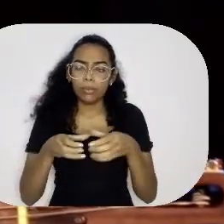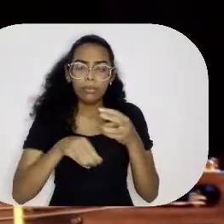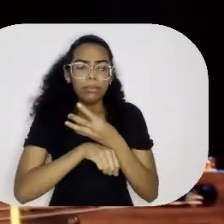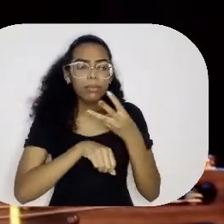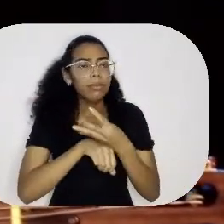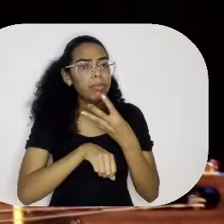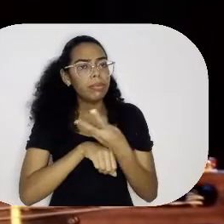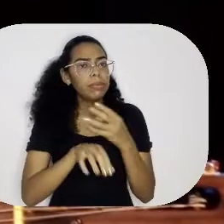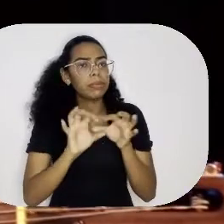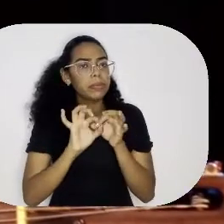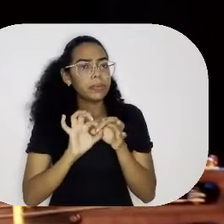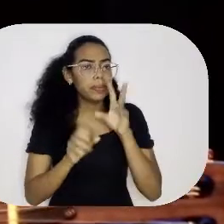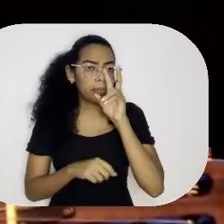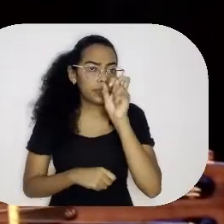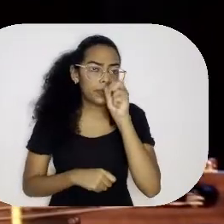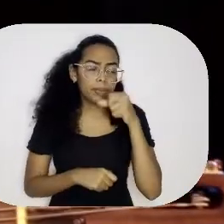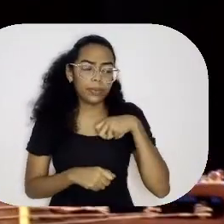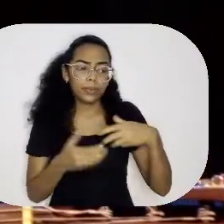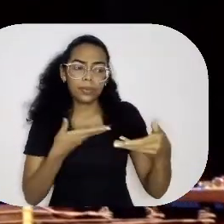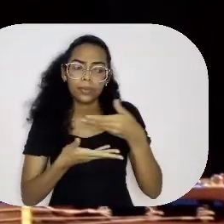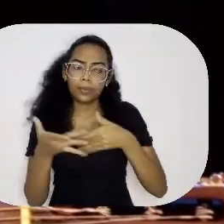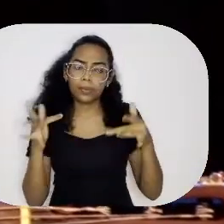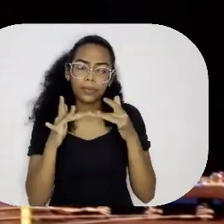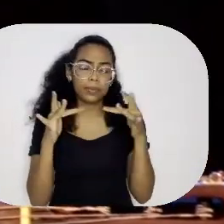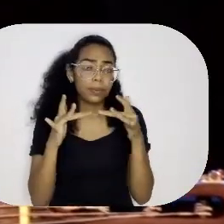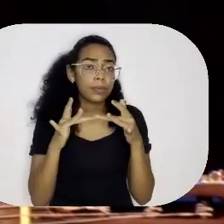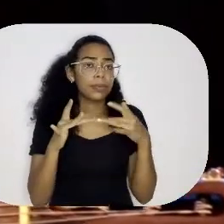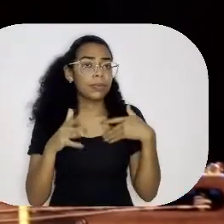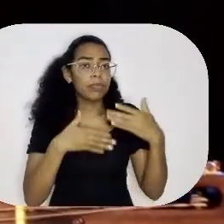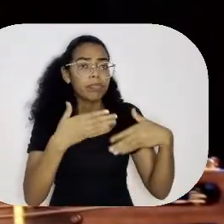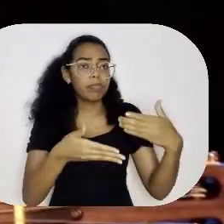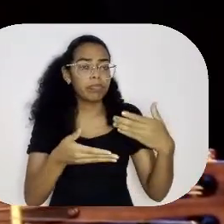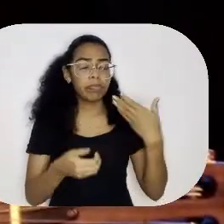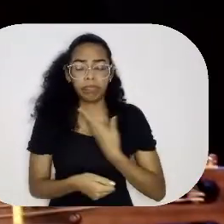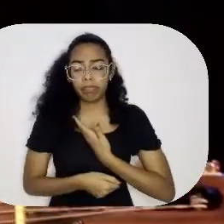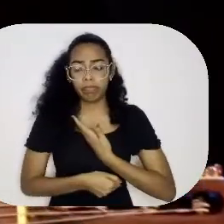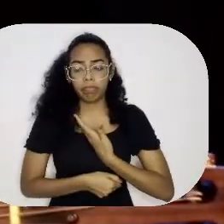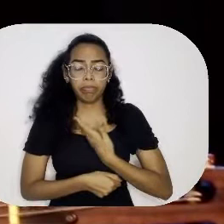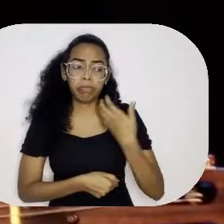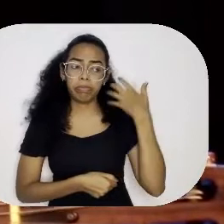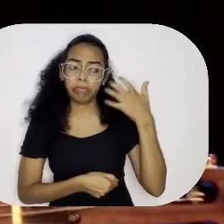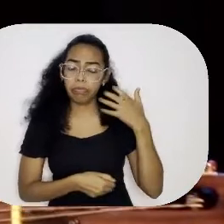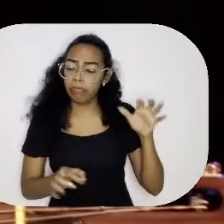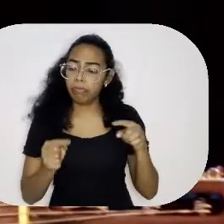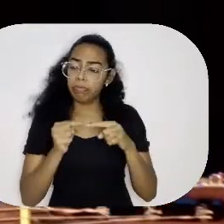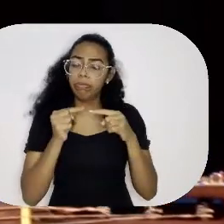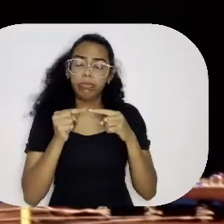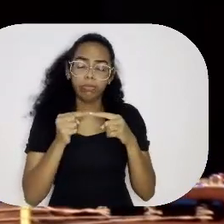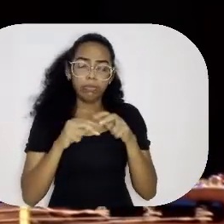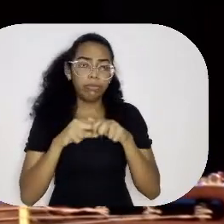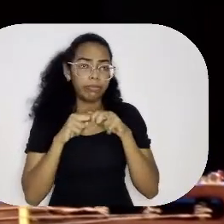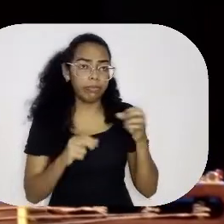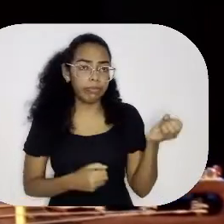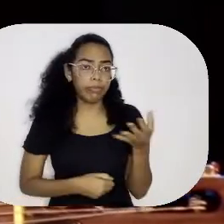grupo efetivo ali, afetivo, né, de difusão musical e de encontro. E esses amigos,